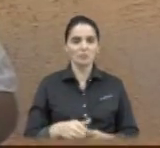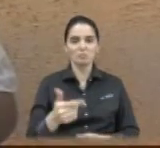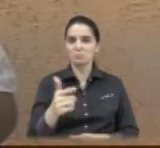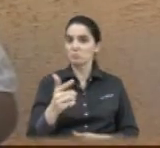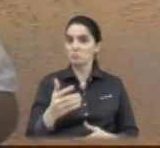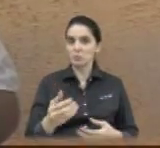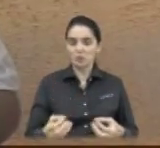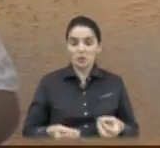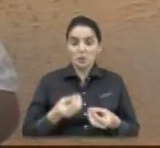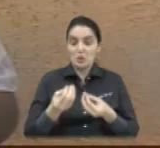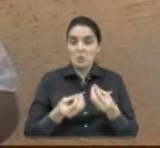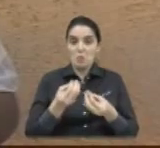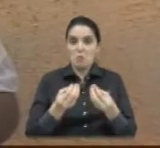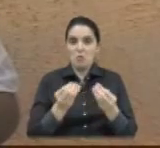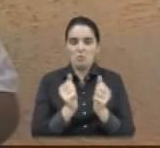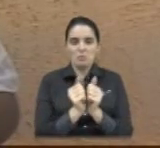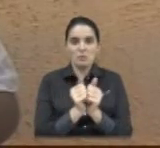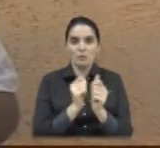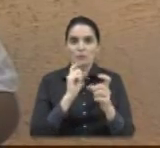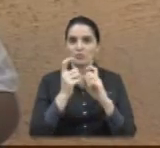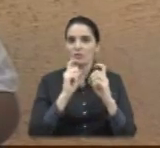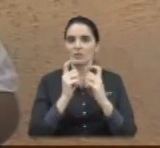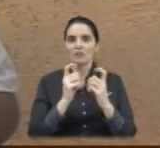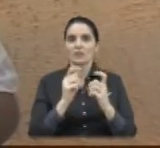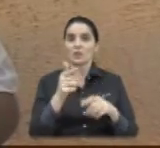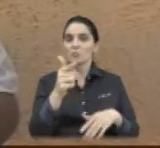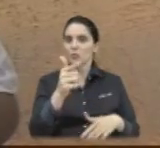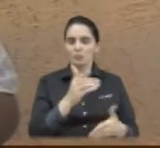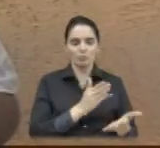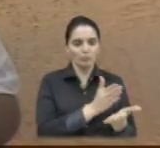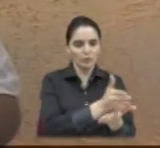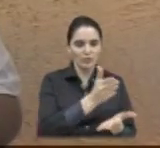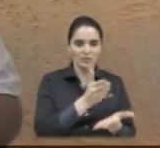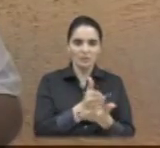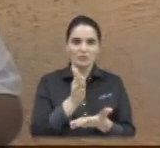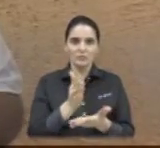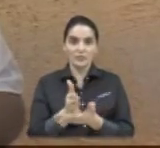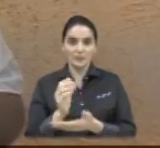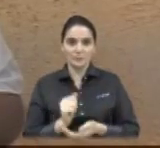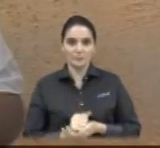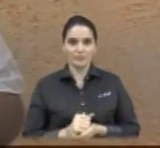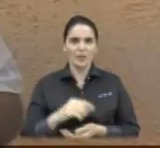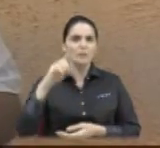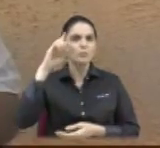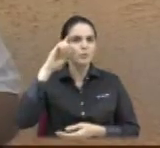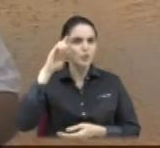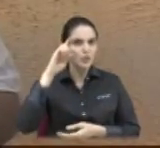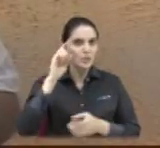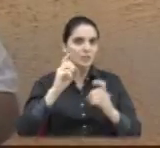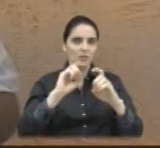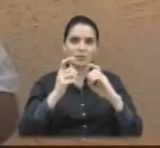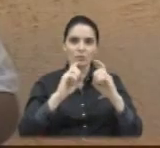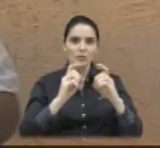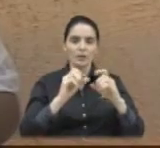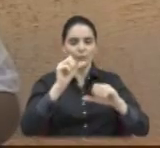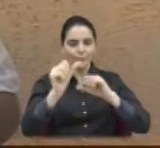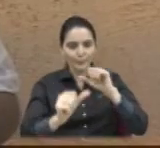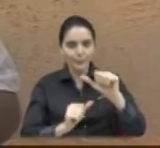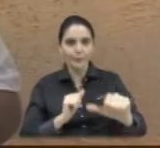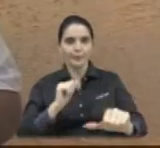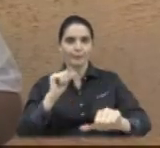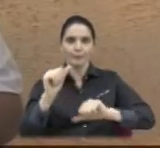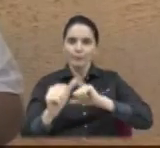postura a data desta conferência foi alterada quatro vezes não dava para garantir o mínimo